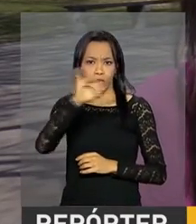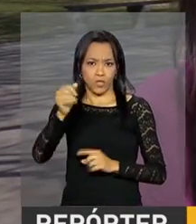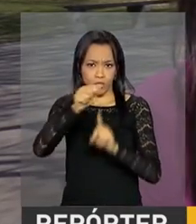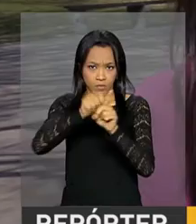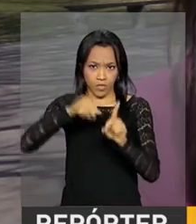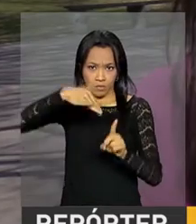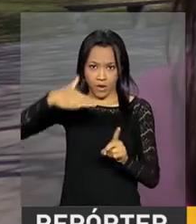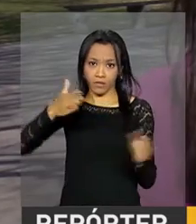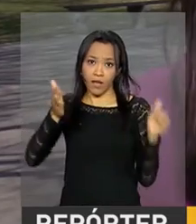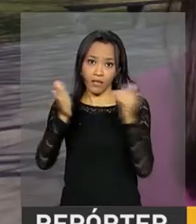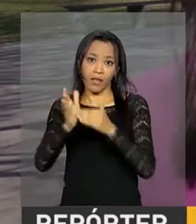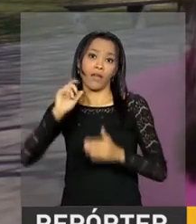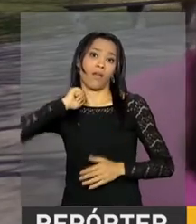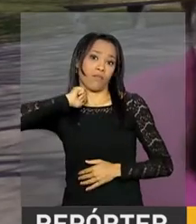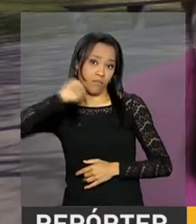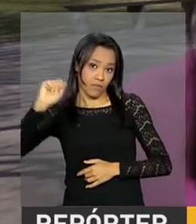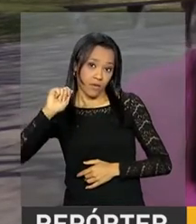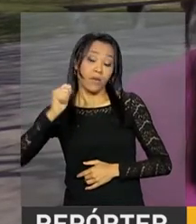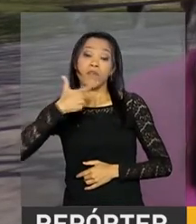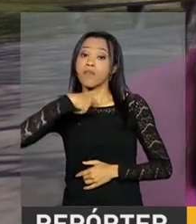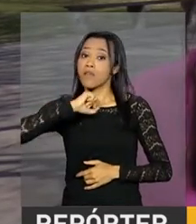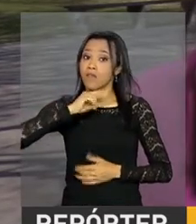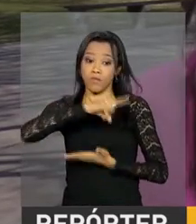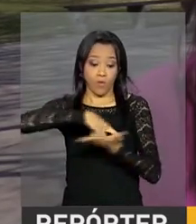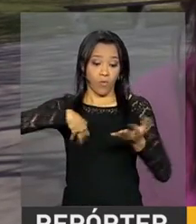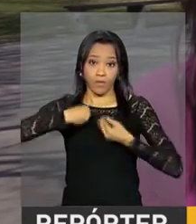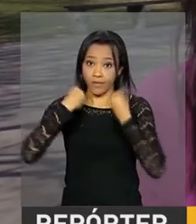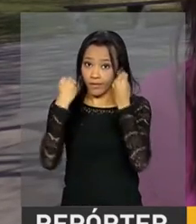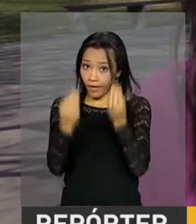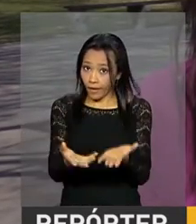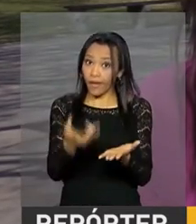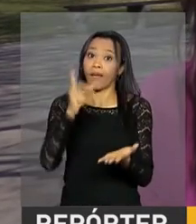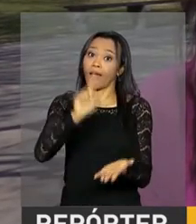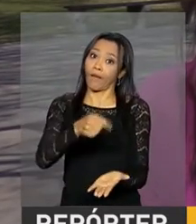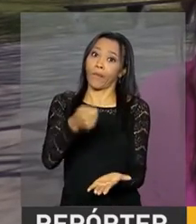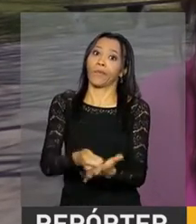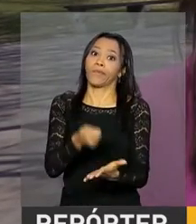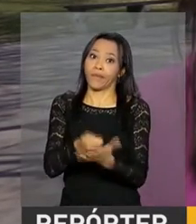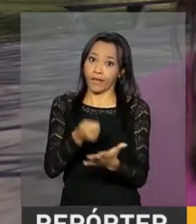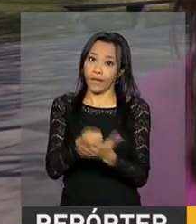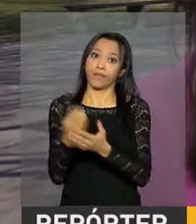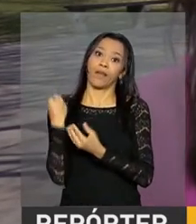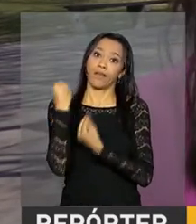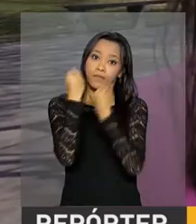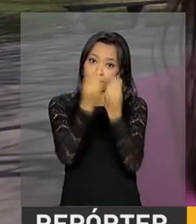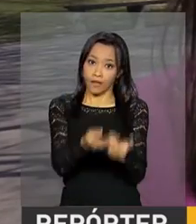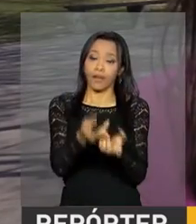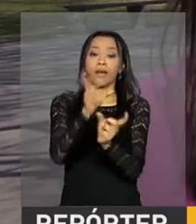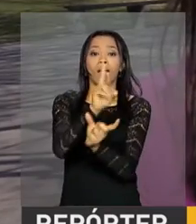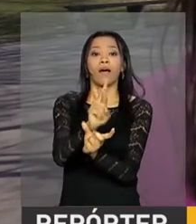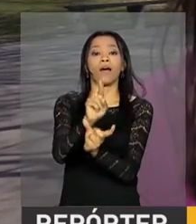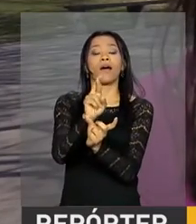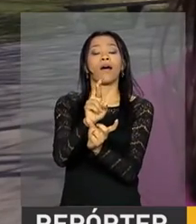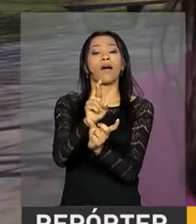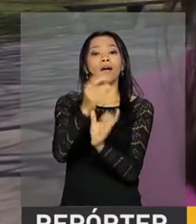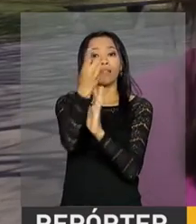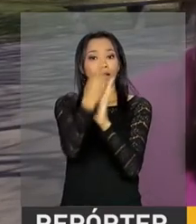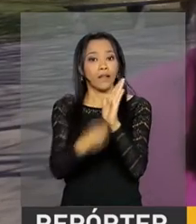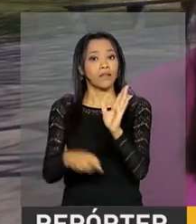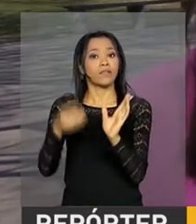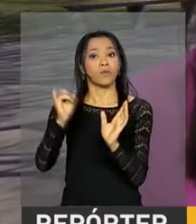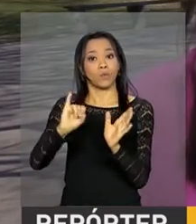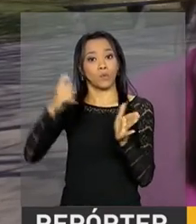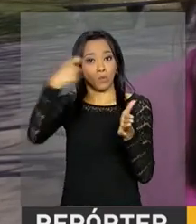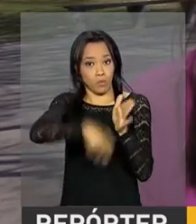de abril quem não entregar esses documentos continua obrigado a prestar a declaração do imposto de renda no brasil ea